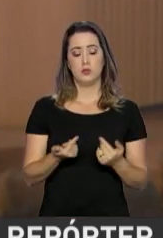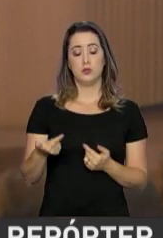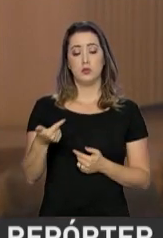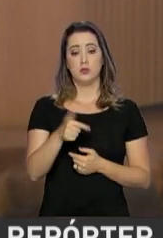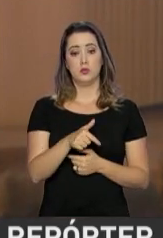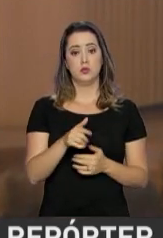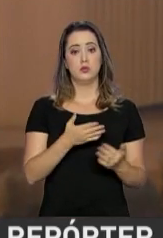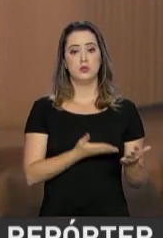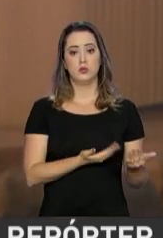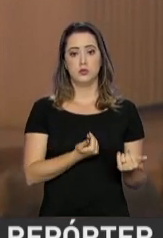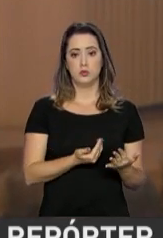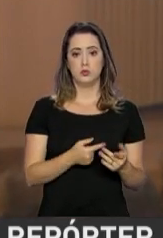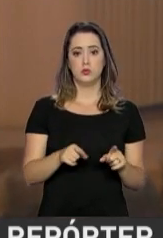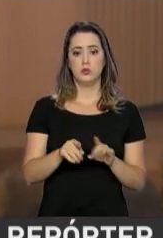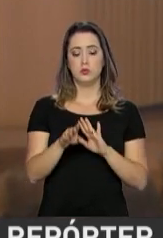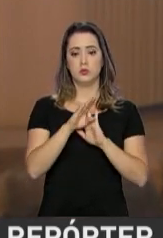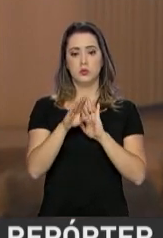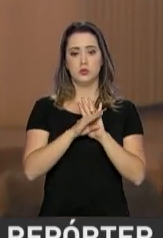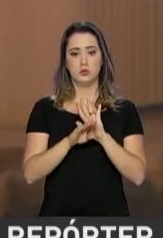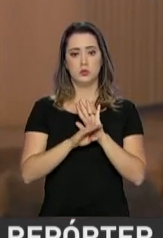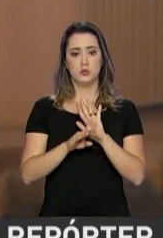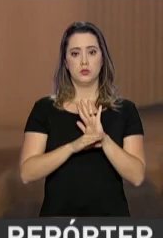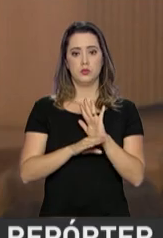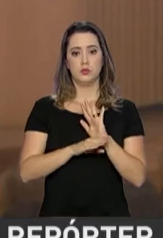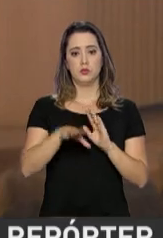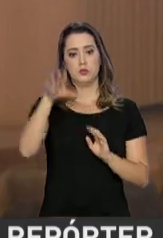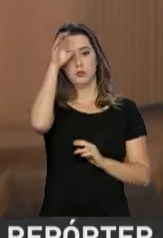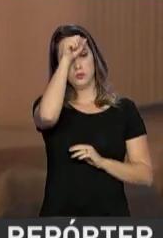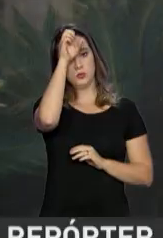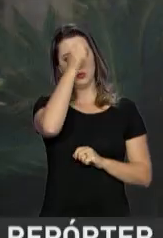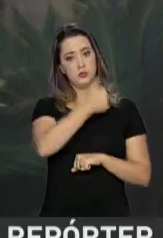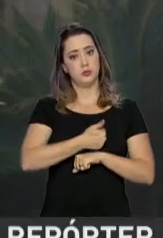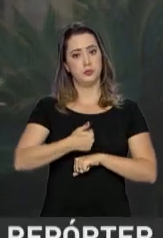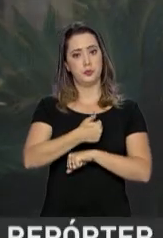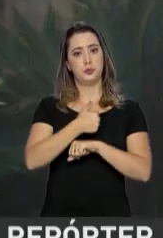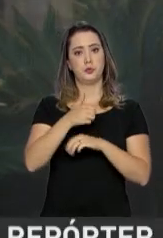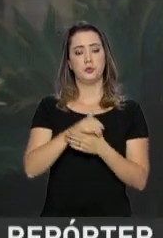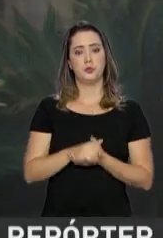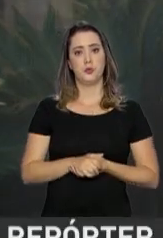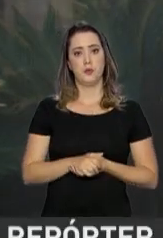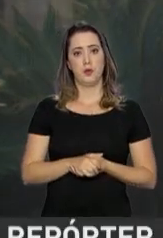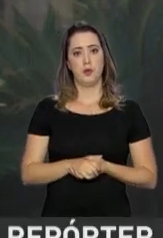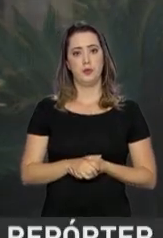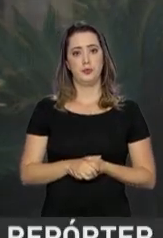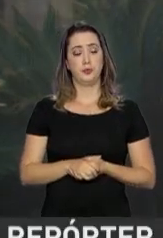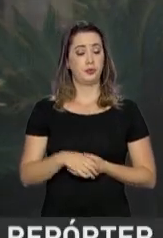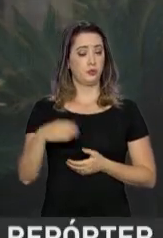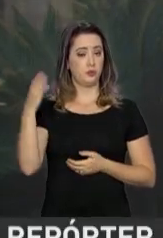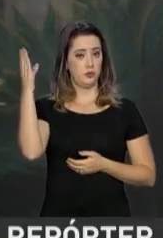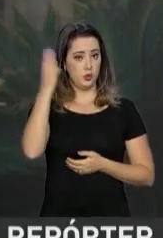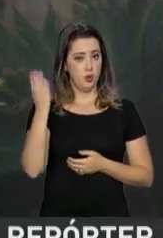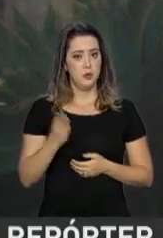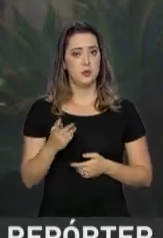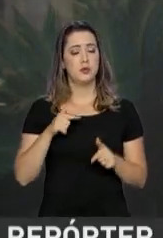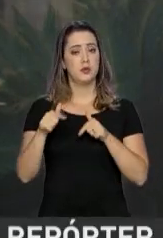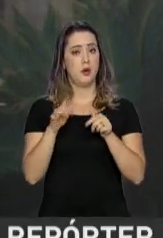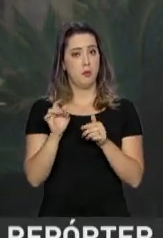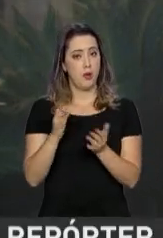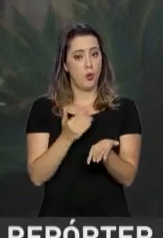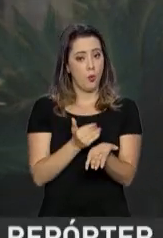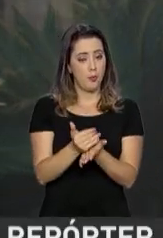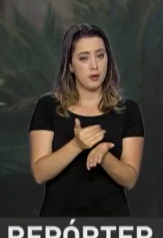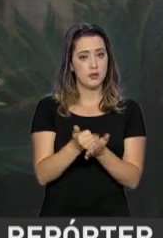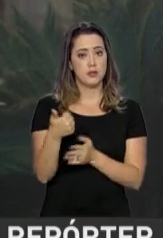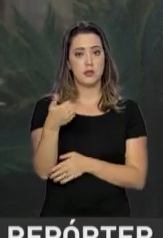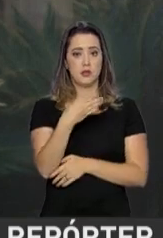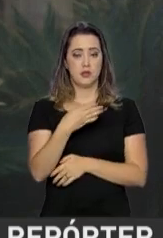jovens também é nos programas de aprendizagem profissional no brasil o trabalho é permitido a partir dos 14 anos apenas